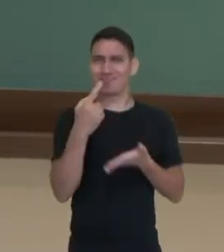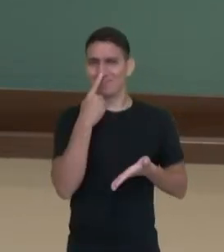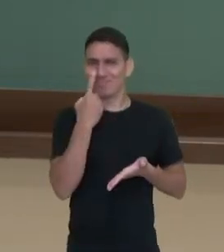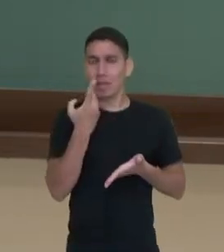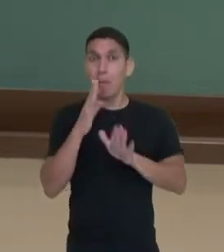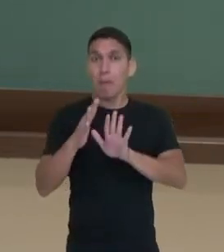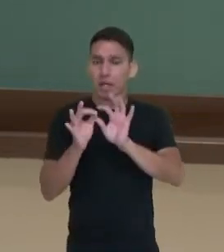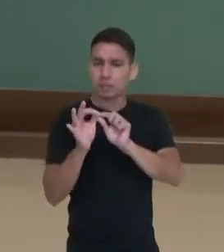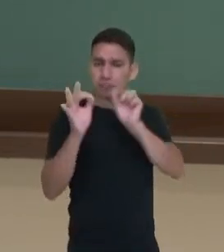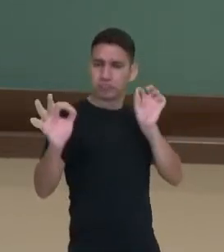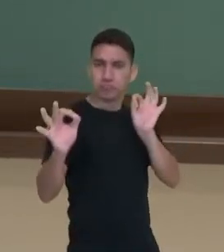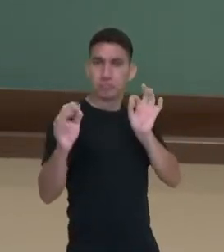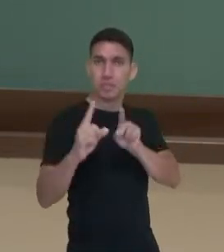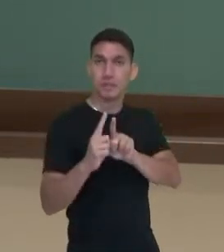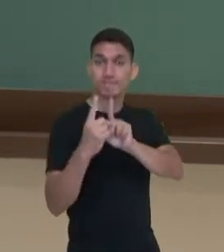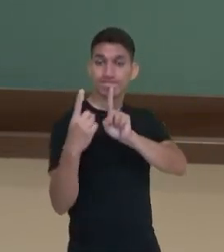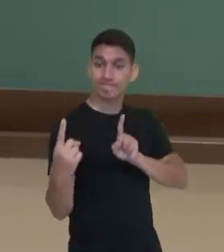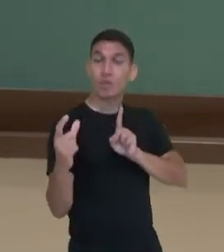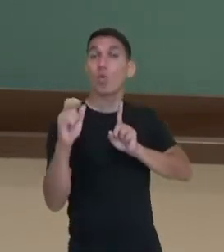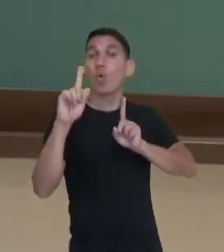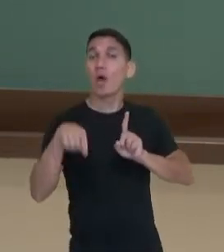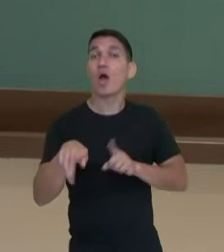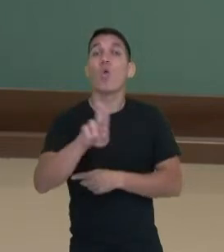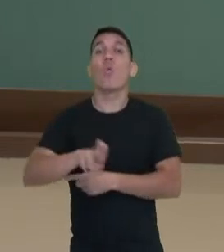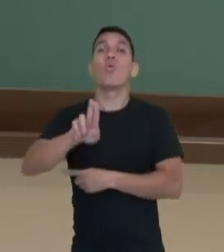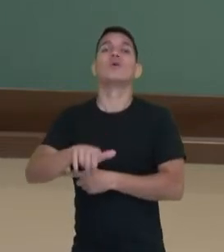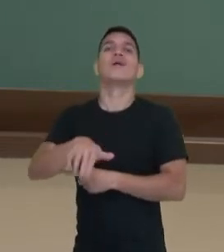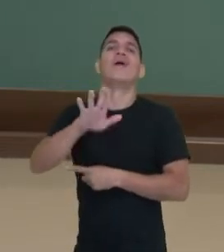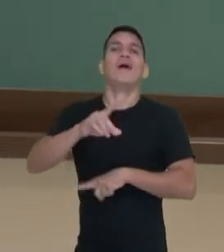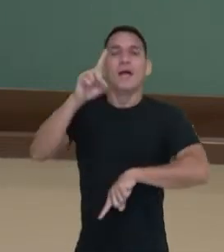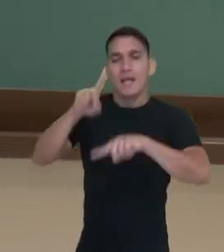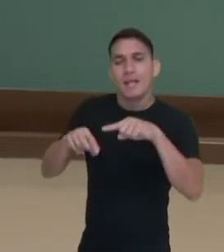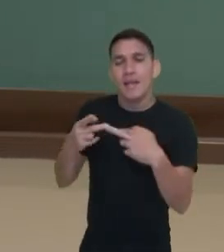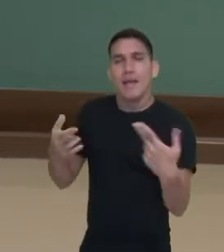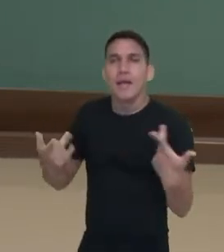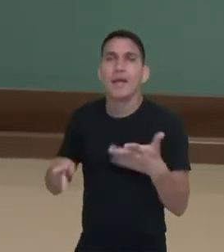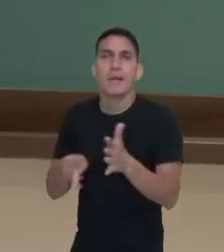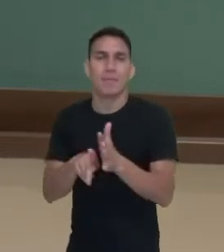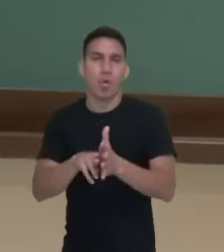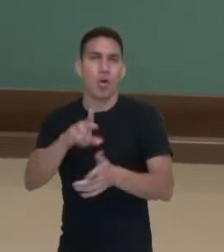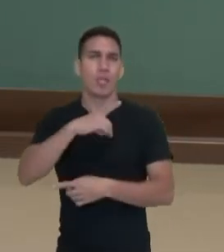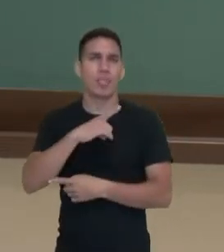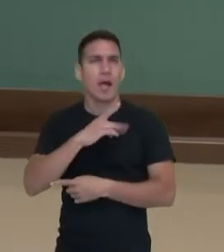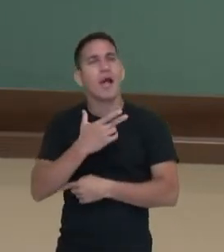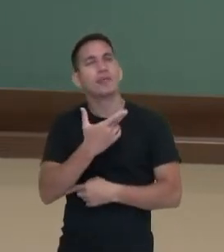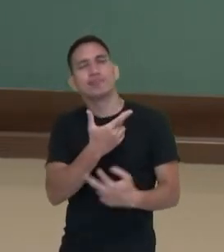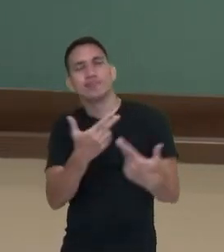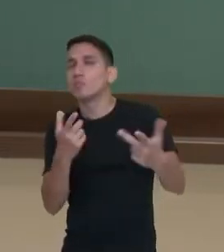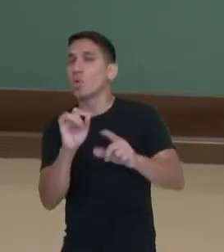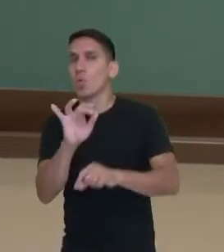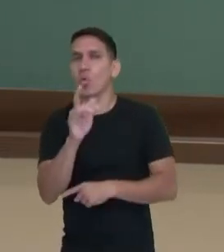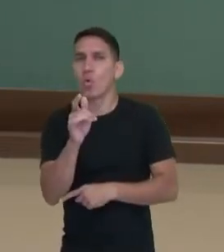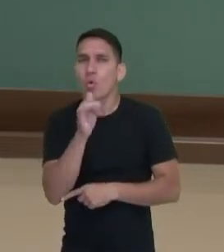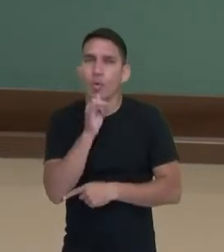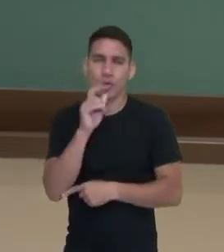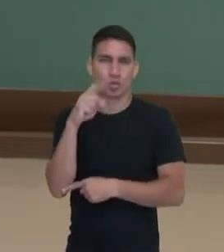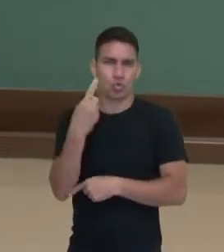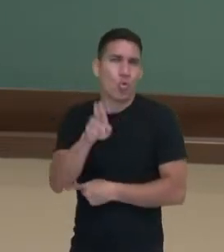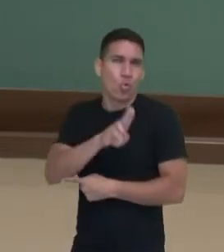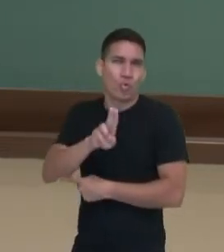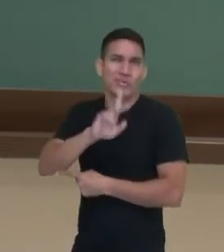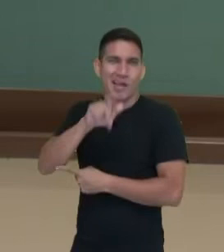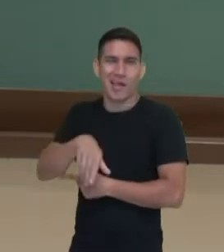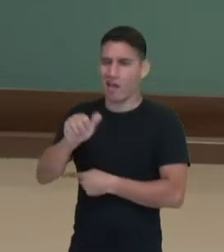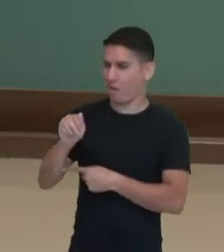de longa distância, aí a gente já vai usar, vai ter a utilização de aparelhos, que a gente pode chamar de